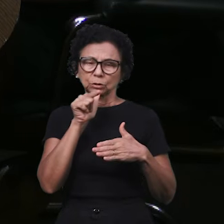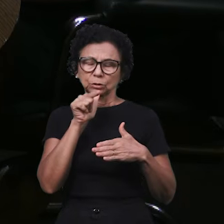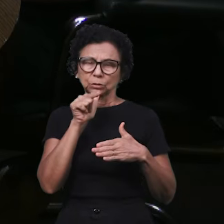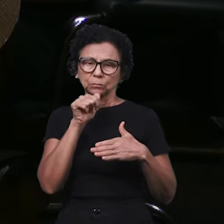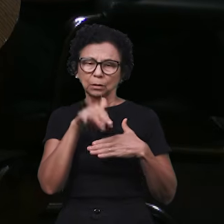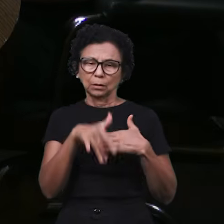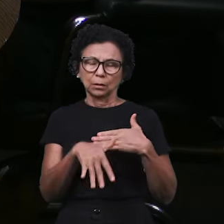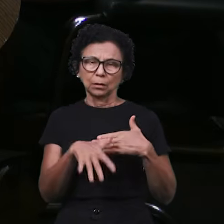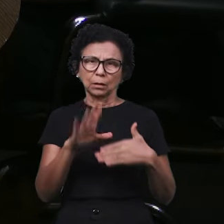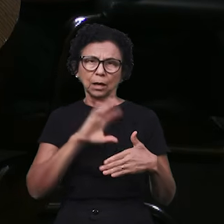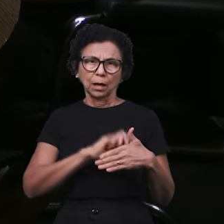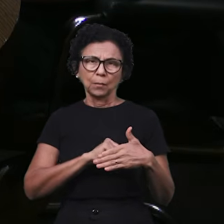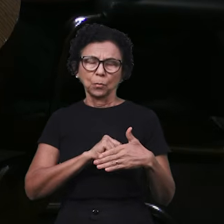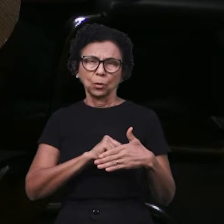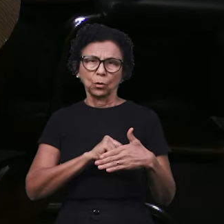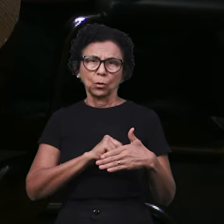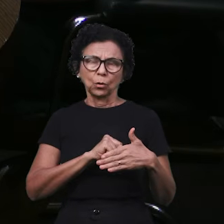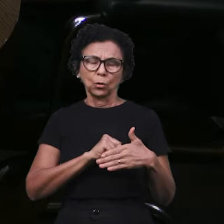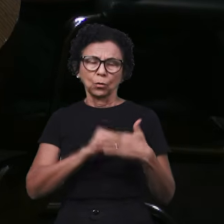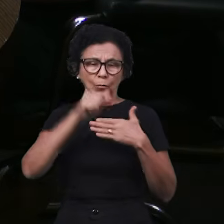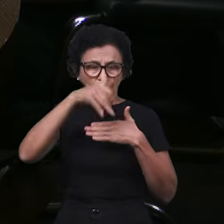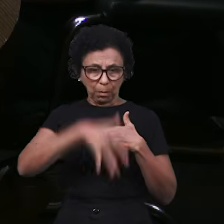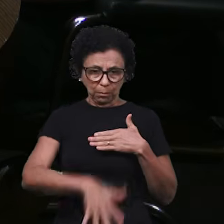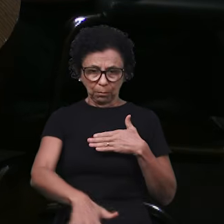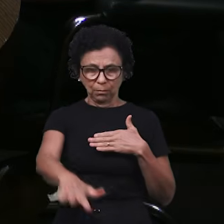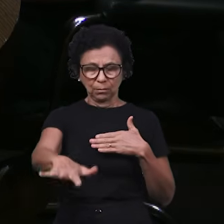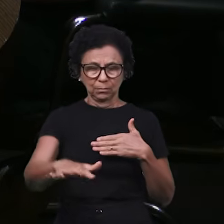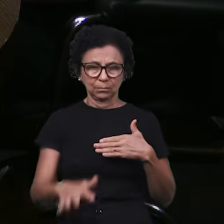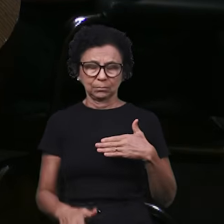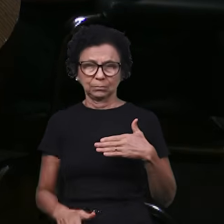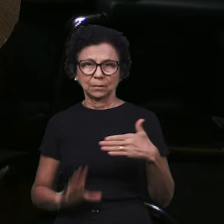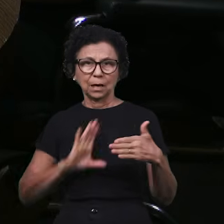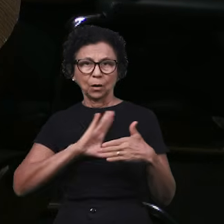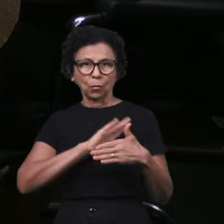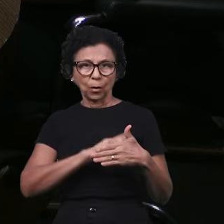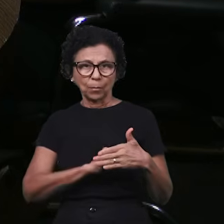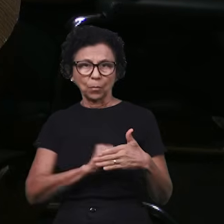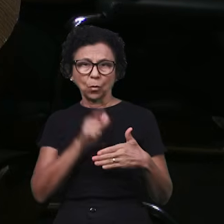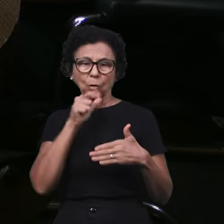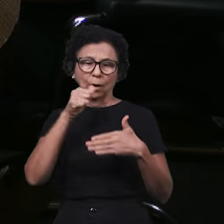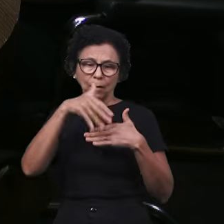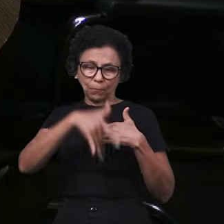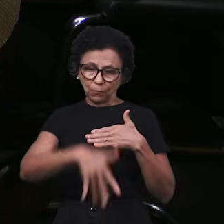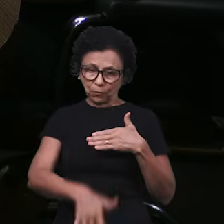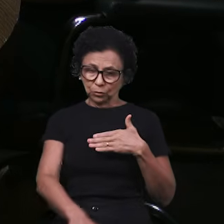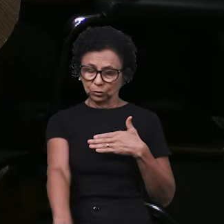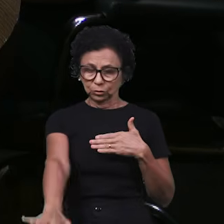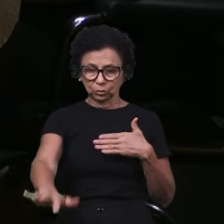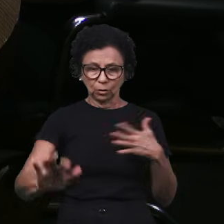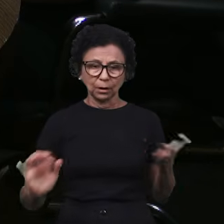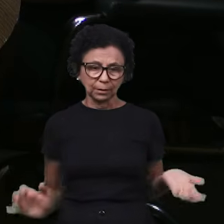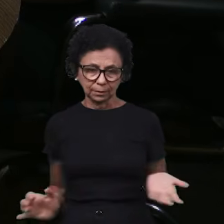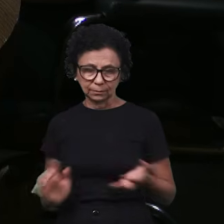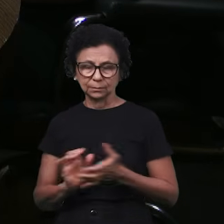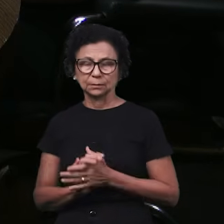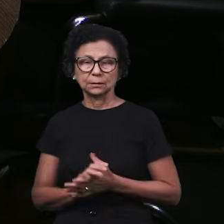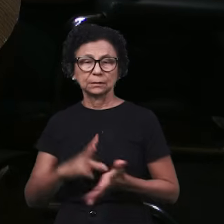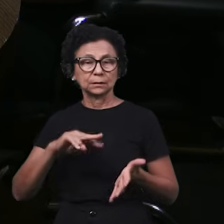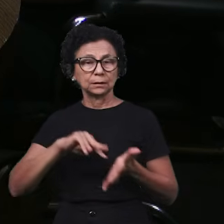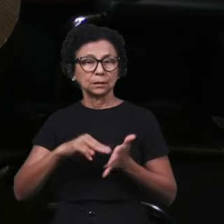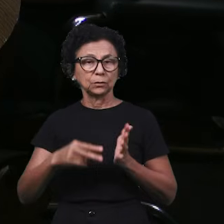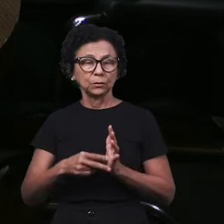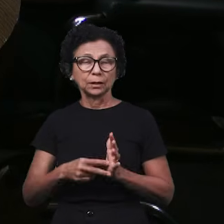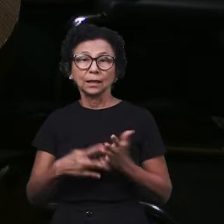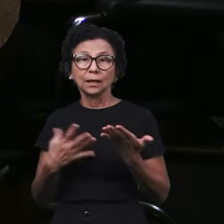e demonstra isso na sinalização, que isso vai trazer veracidade na interpretação. Eu sinto o amor do Senhor, ele é muito bom, né? Ele é maravilhoso. E